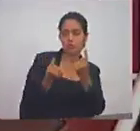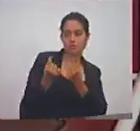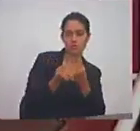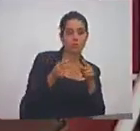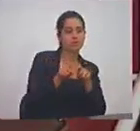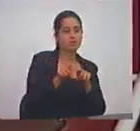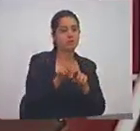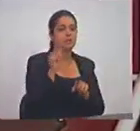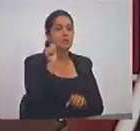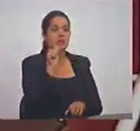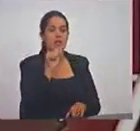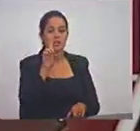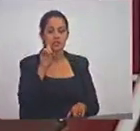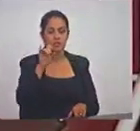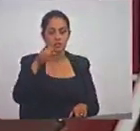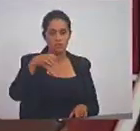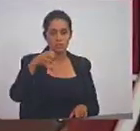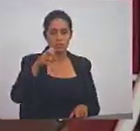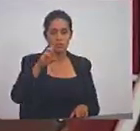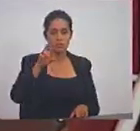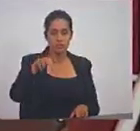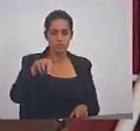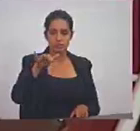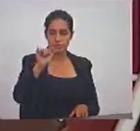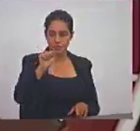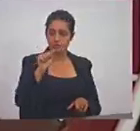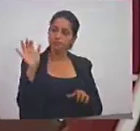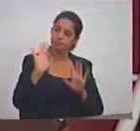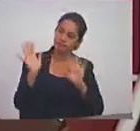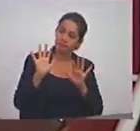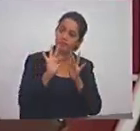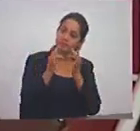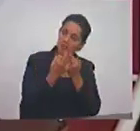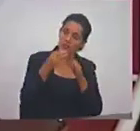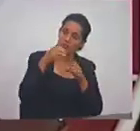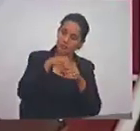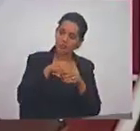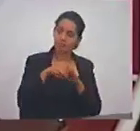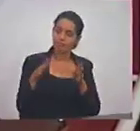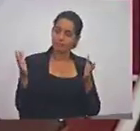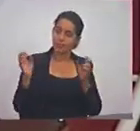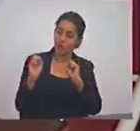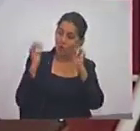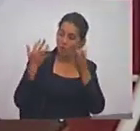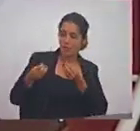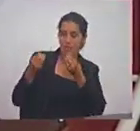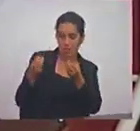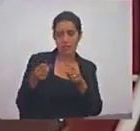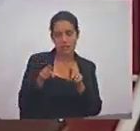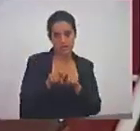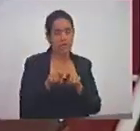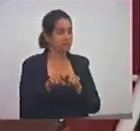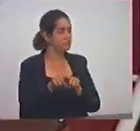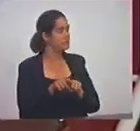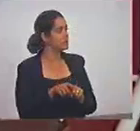do nosso amigo Rogério de Assis, e toda a família da dona senhorinha, que logo mais será homenageada aqui nessa casa. E também